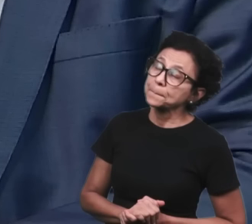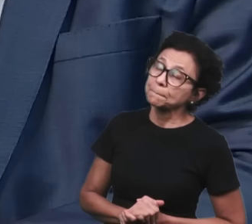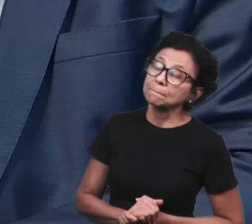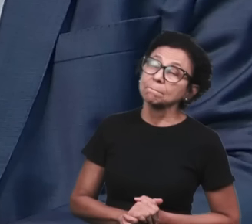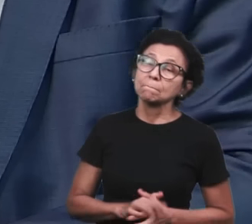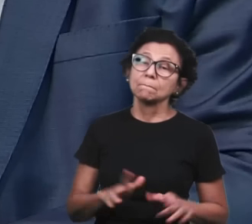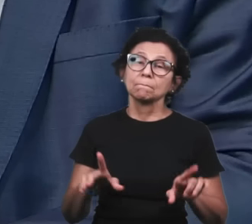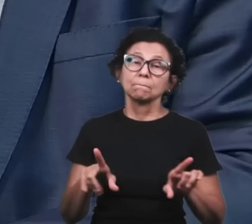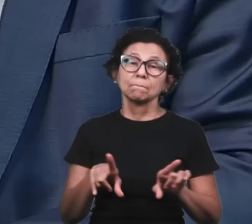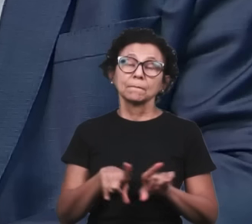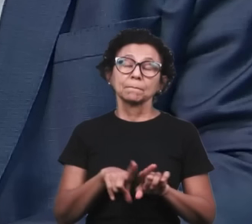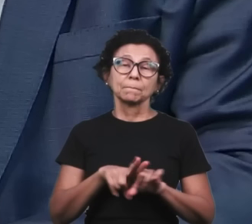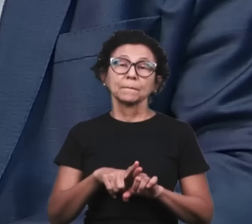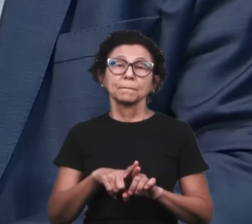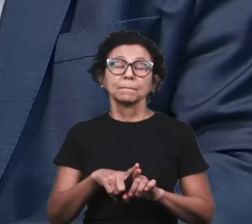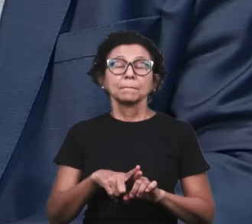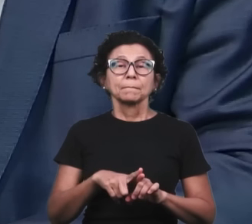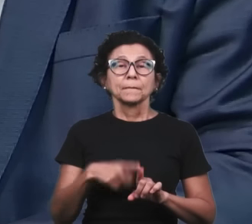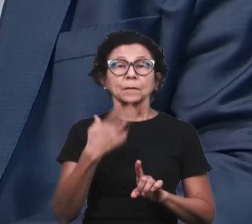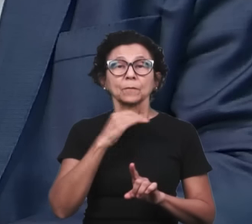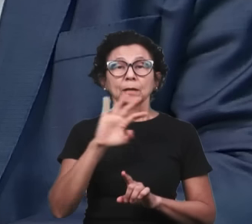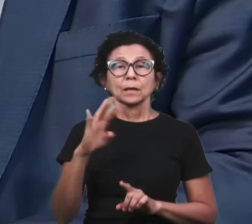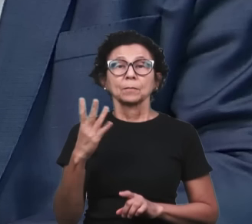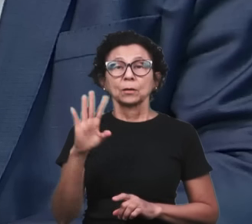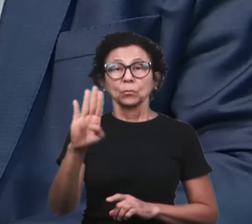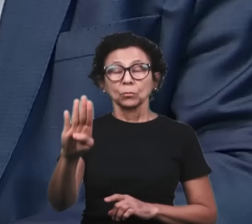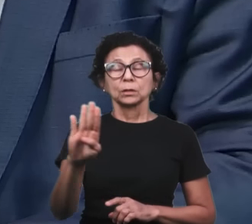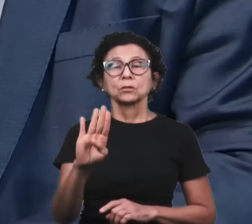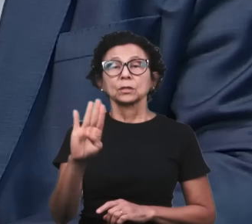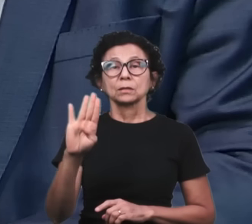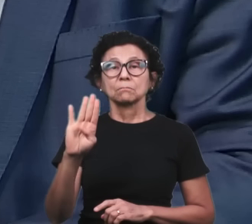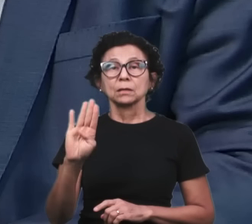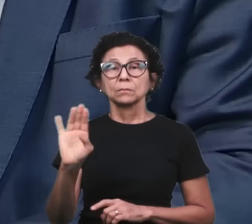floresça, nem haja fruto na vide,